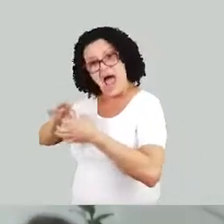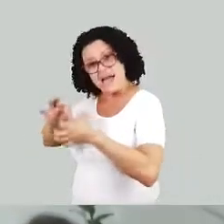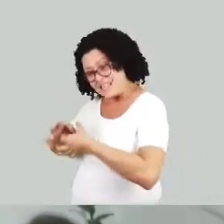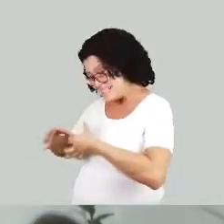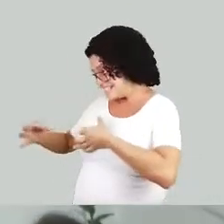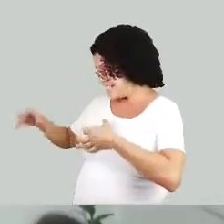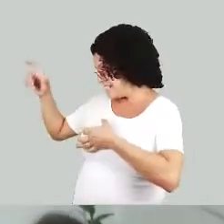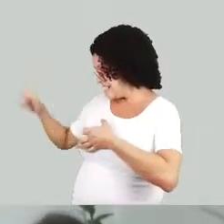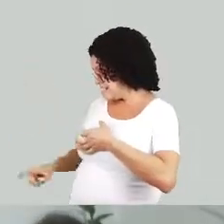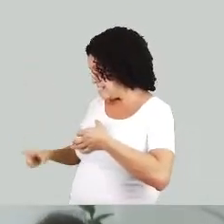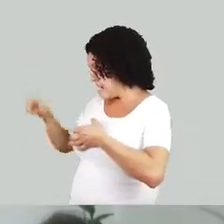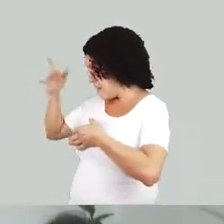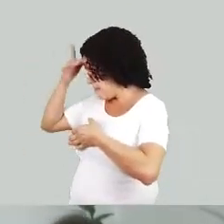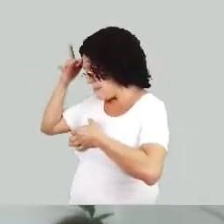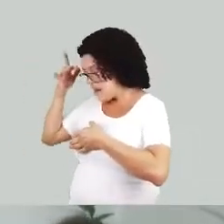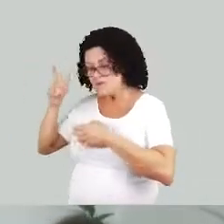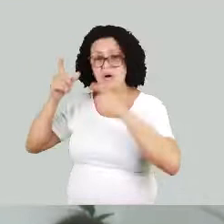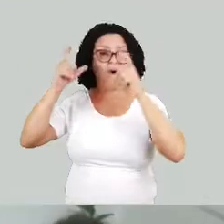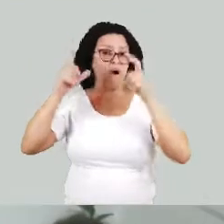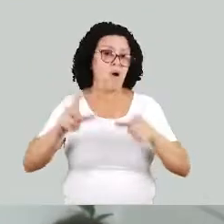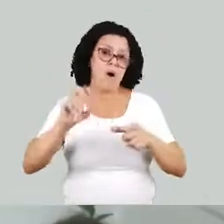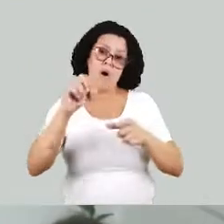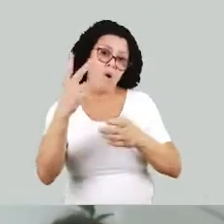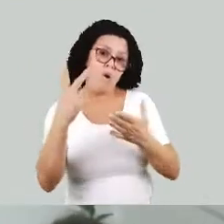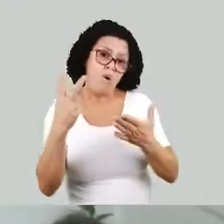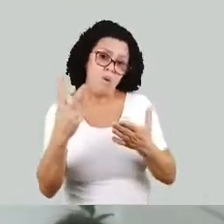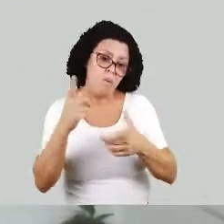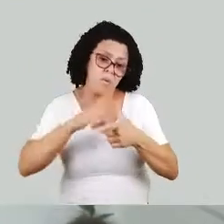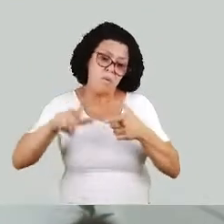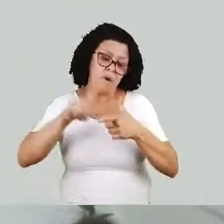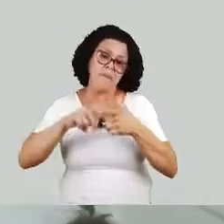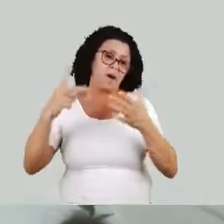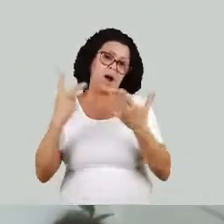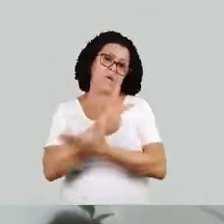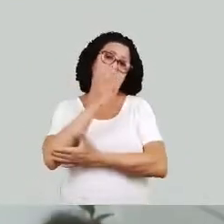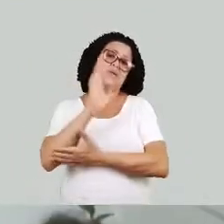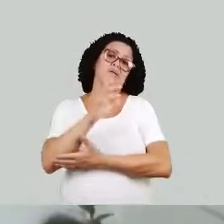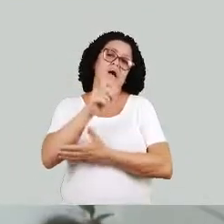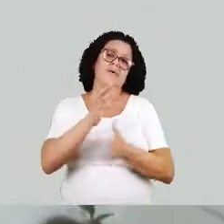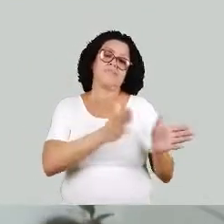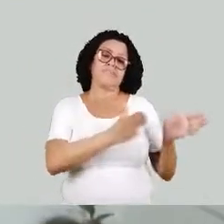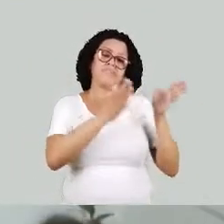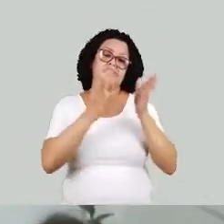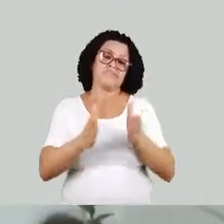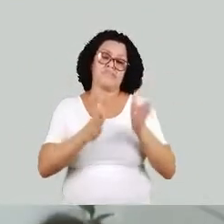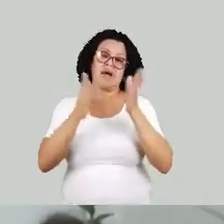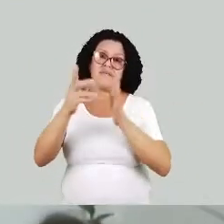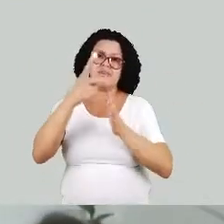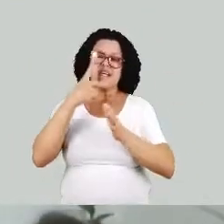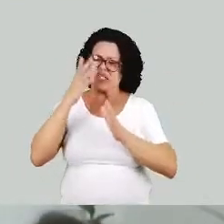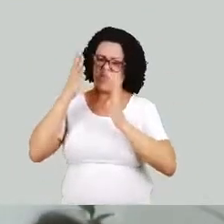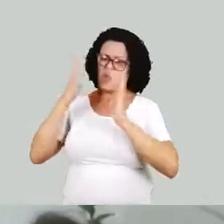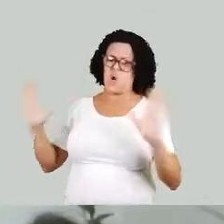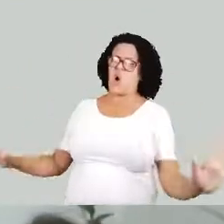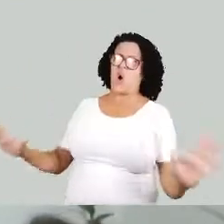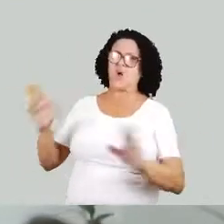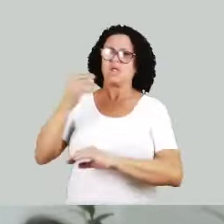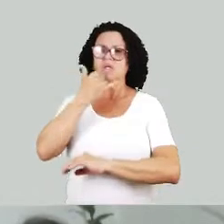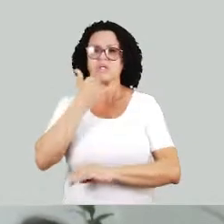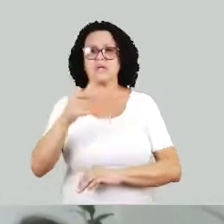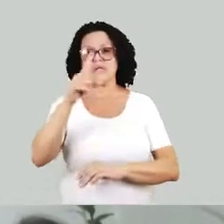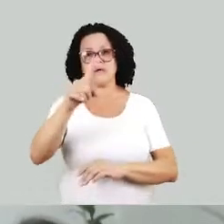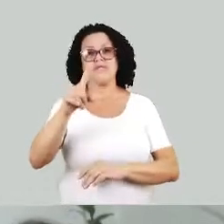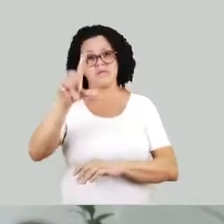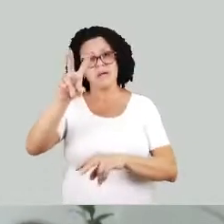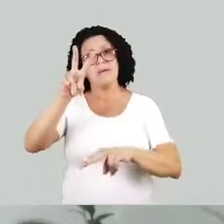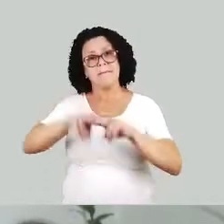a um lugar ou uma situação. Ou seja, à medida que a gente nega o perdão, a